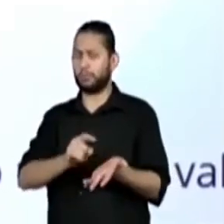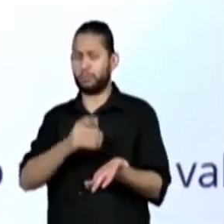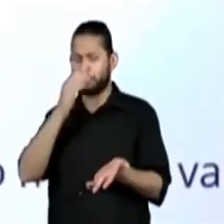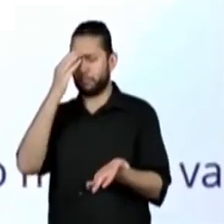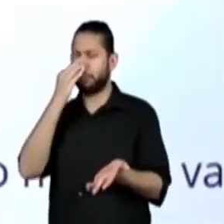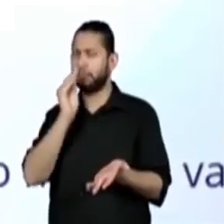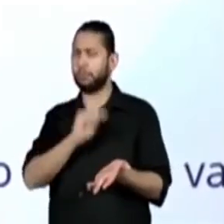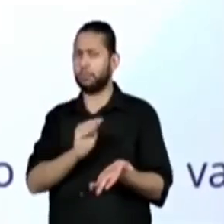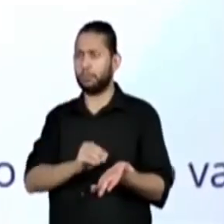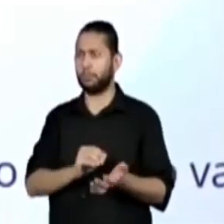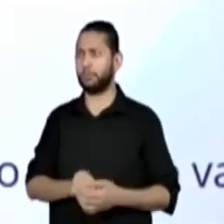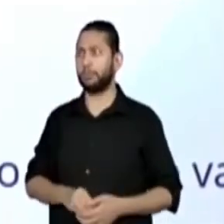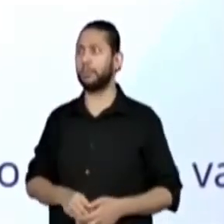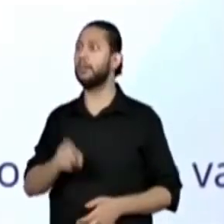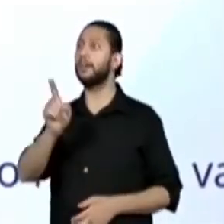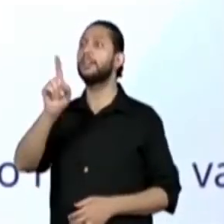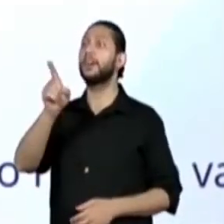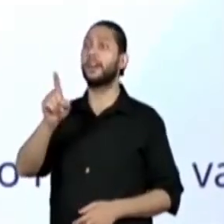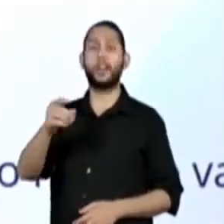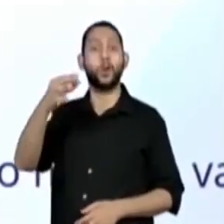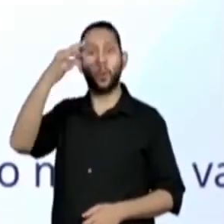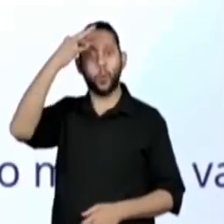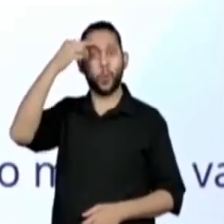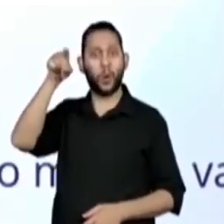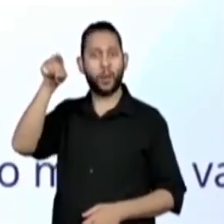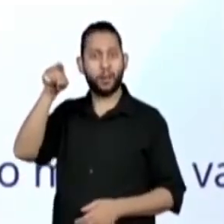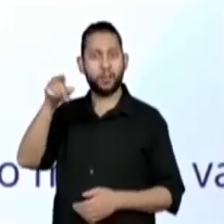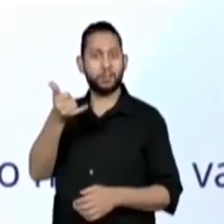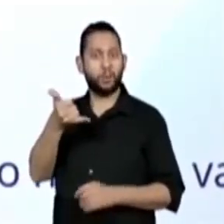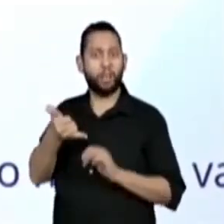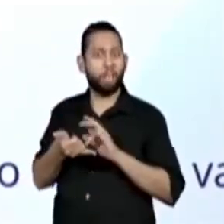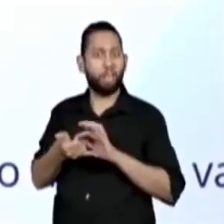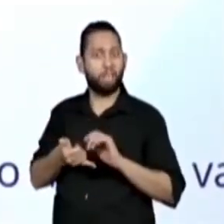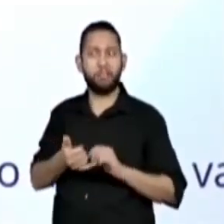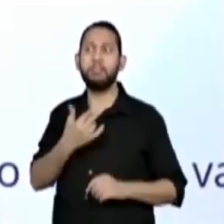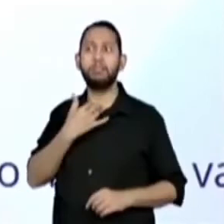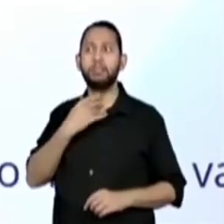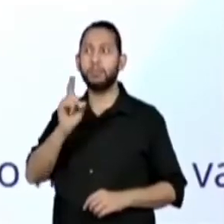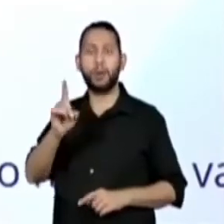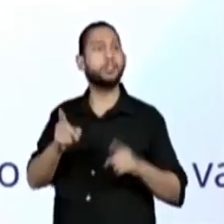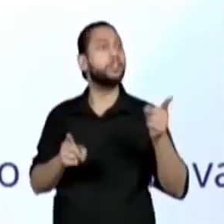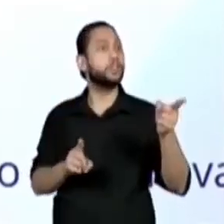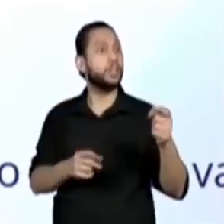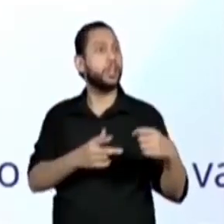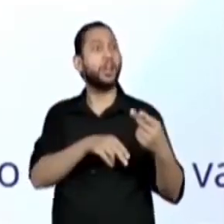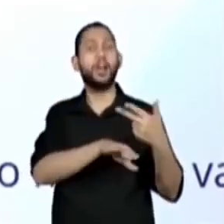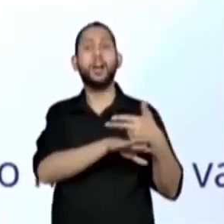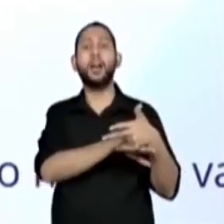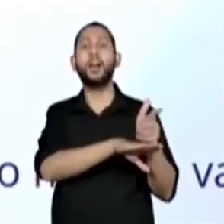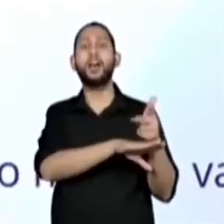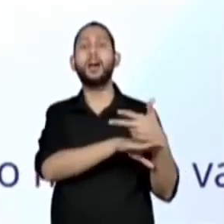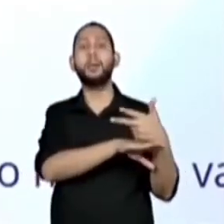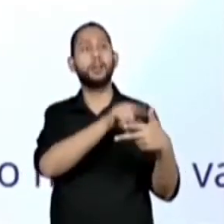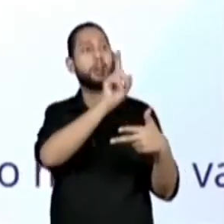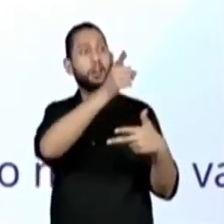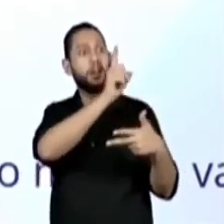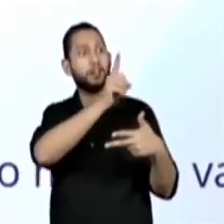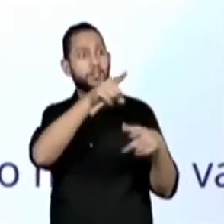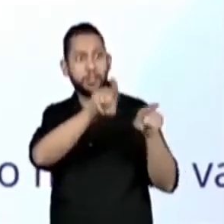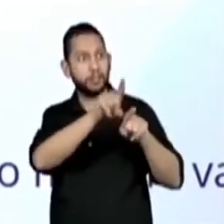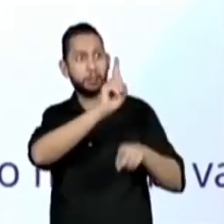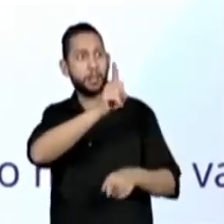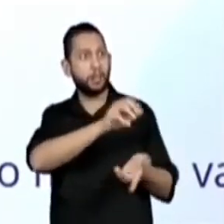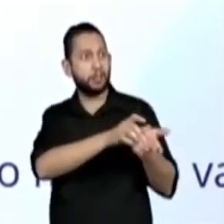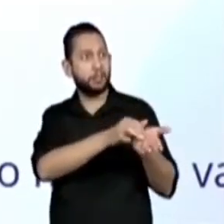Evan sem calculadora sem usar o celular Vamos lá a Bruna também Bruna e Ana Beatriz atenção